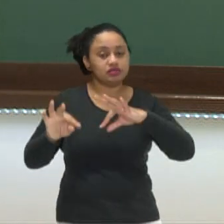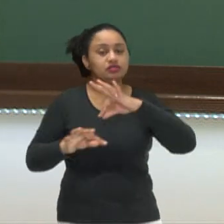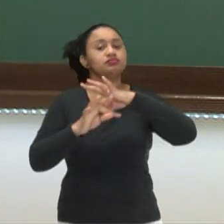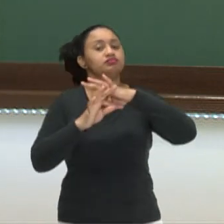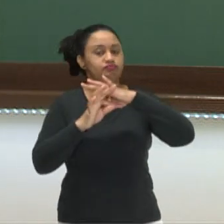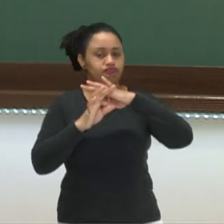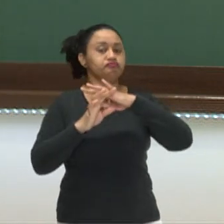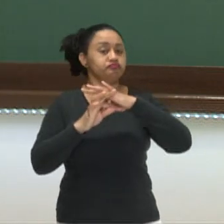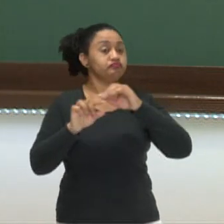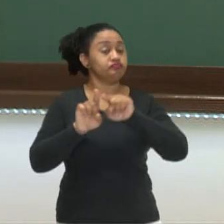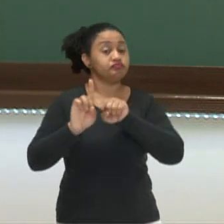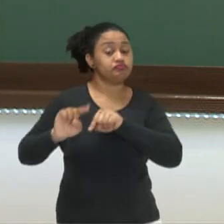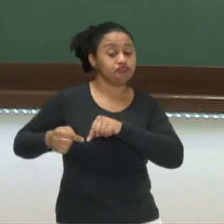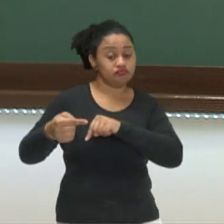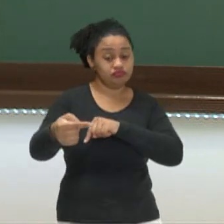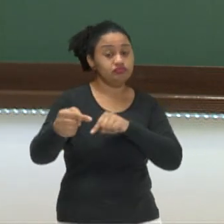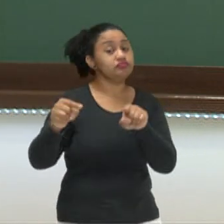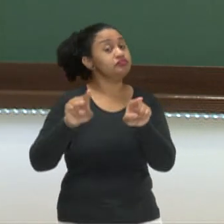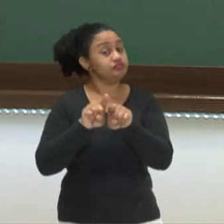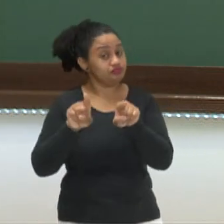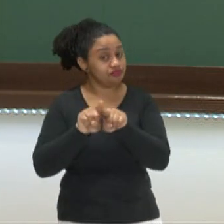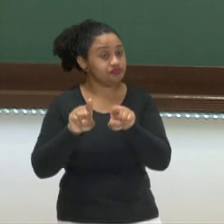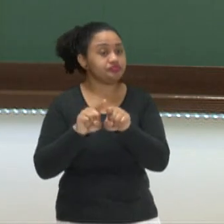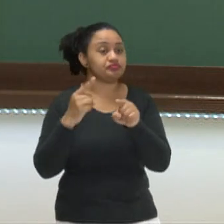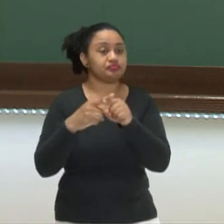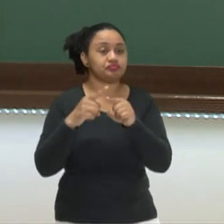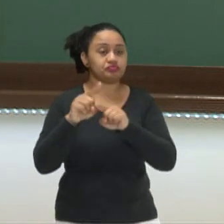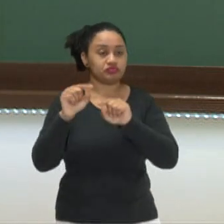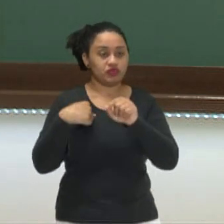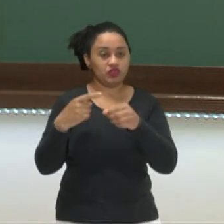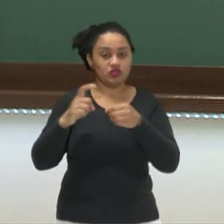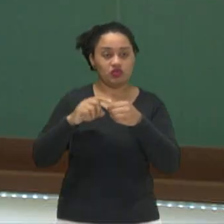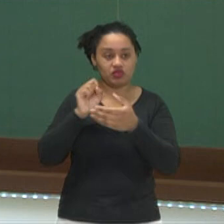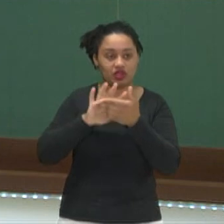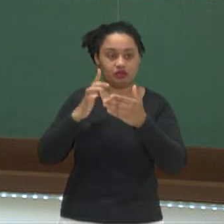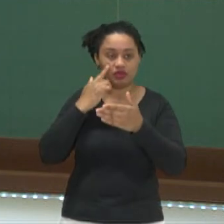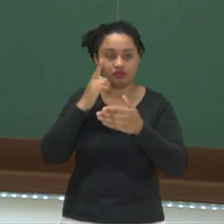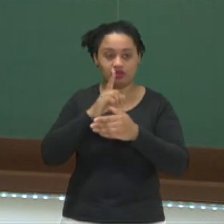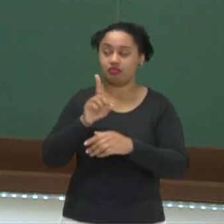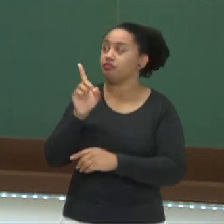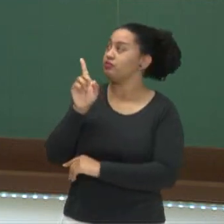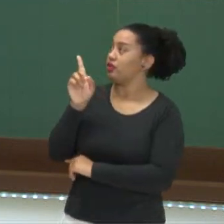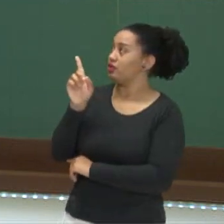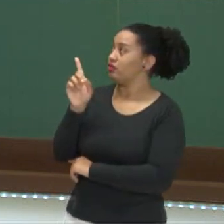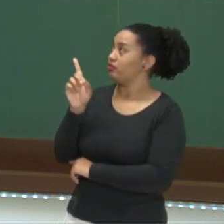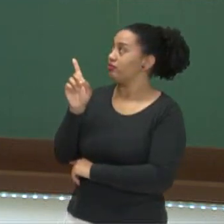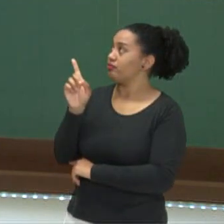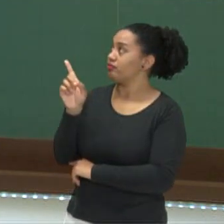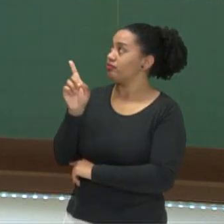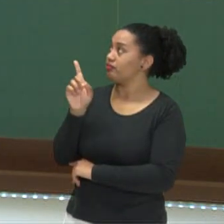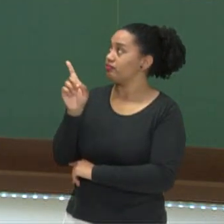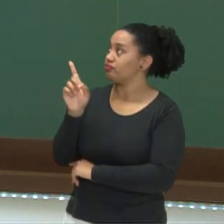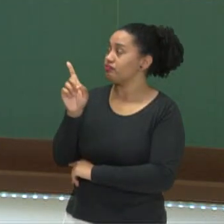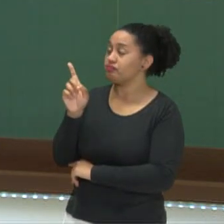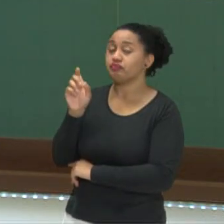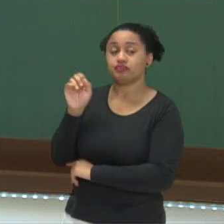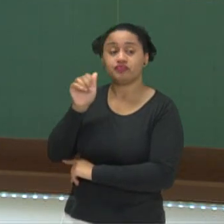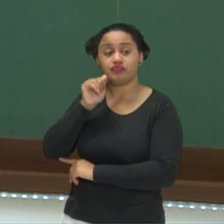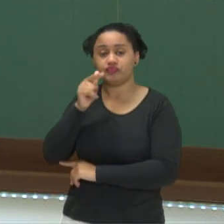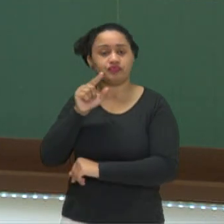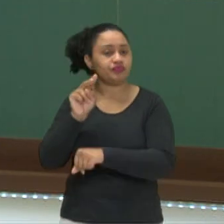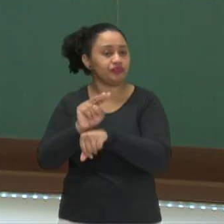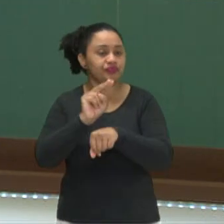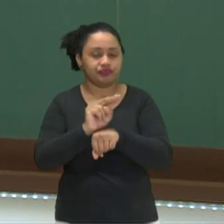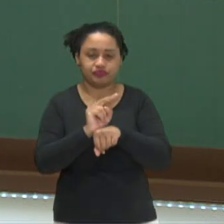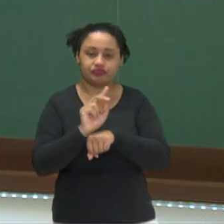e depois também. Porque assim, olha só, vou voltar aqui na imagem. Se a mulher não faz o acompanhamento depois,